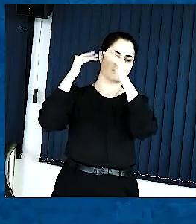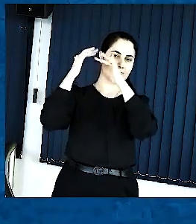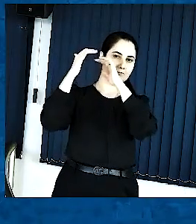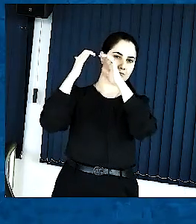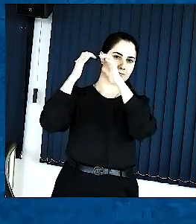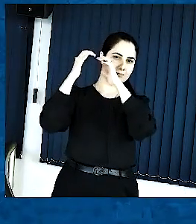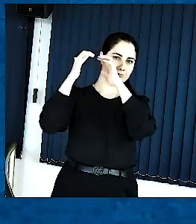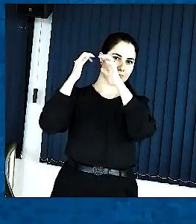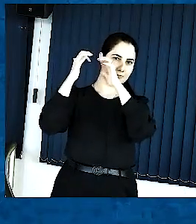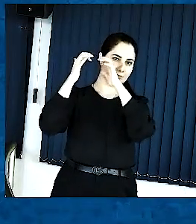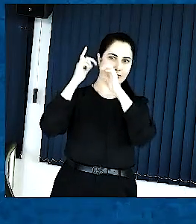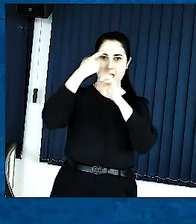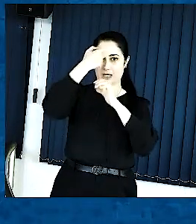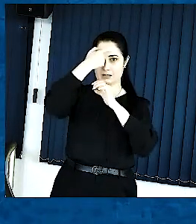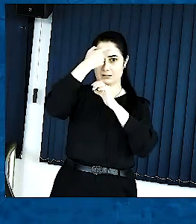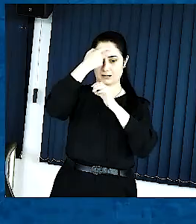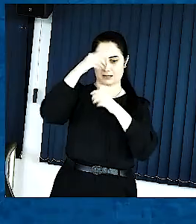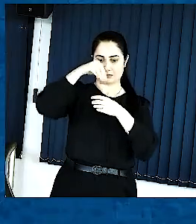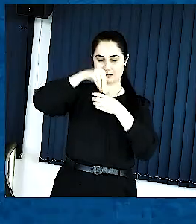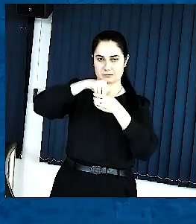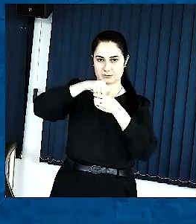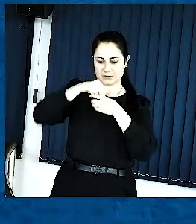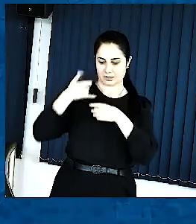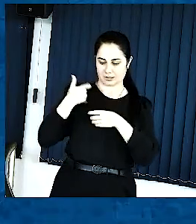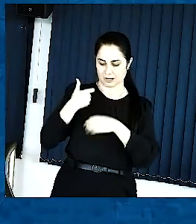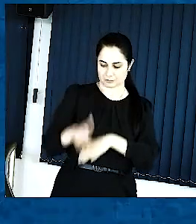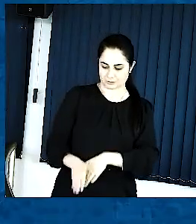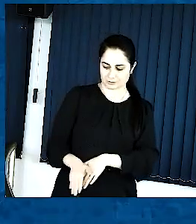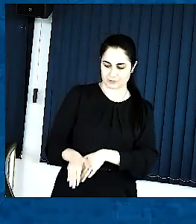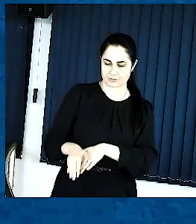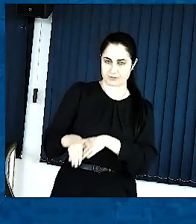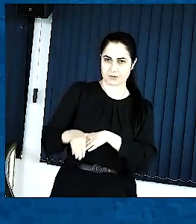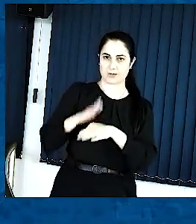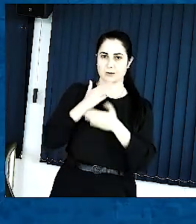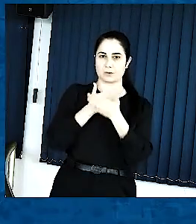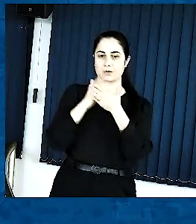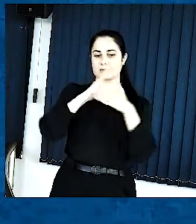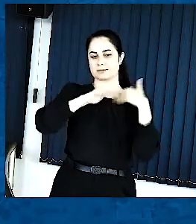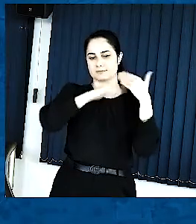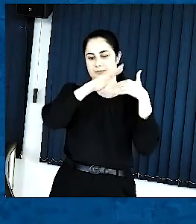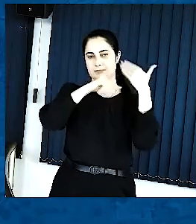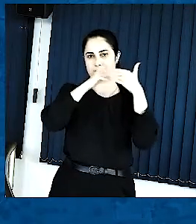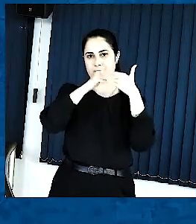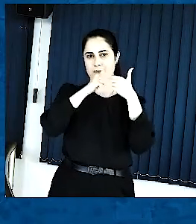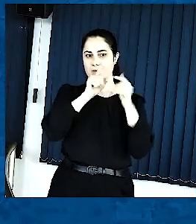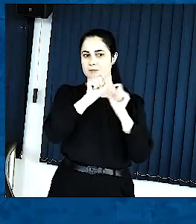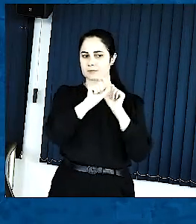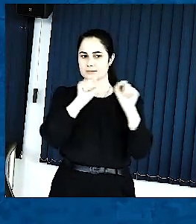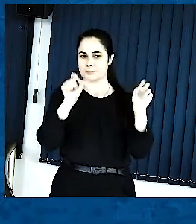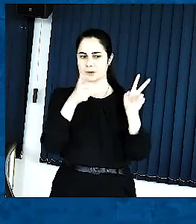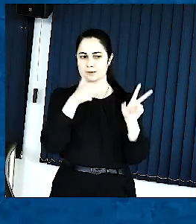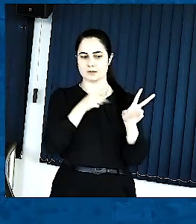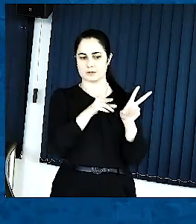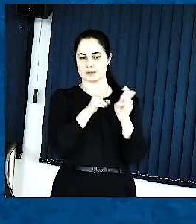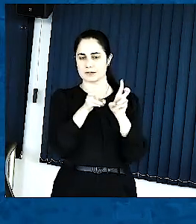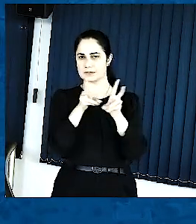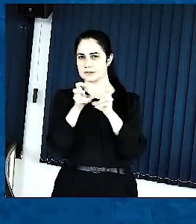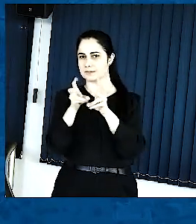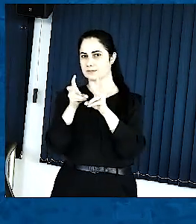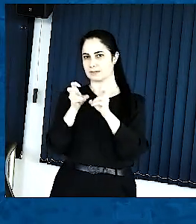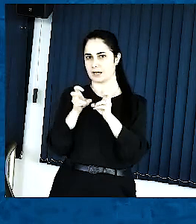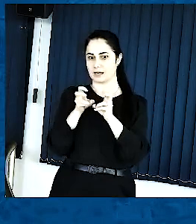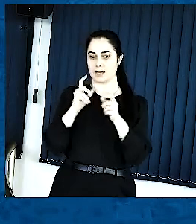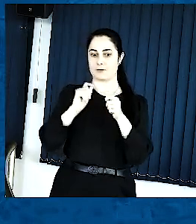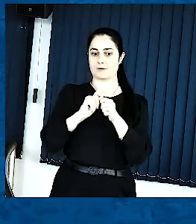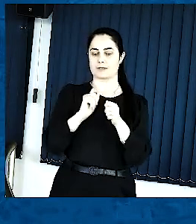sobre um cérebro que está em construção nos primeiros anos de vida, sobre alguns sinais que a gente precisa ficar atento, como